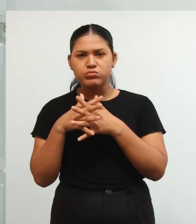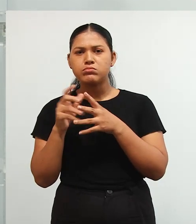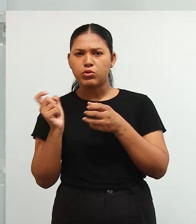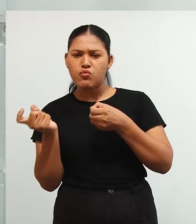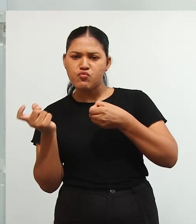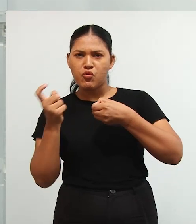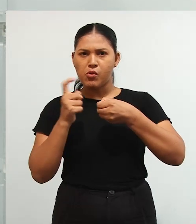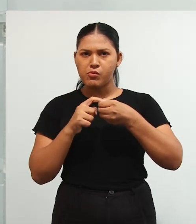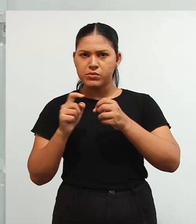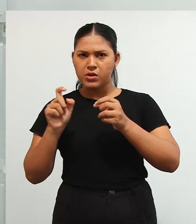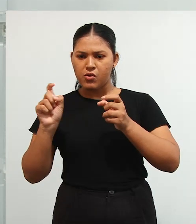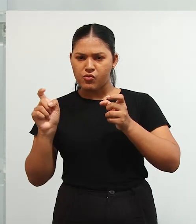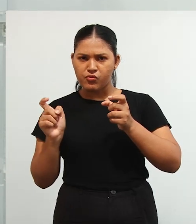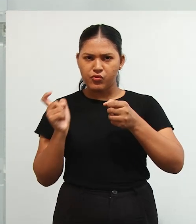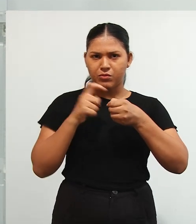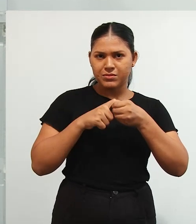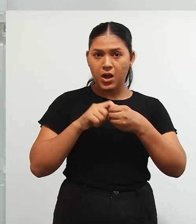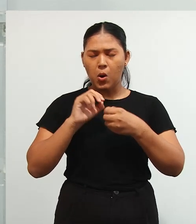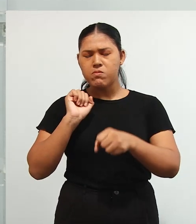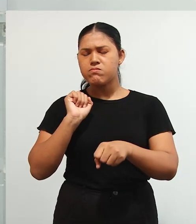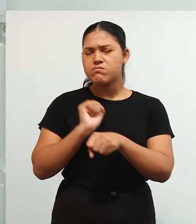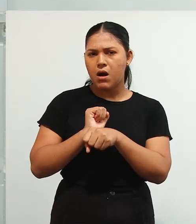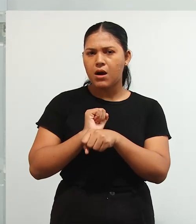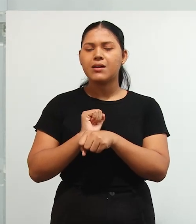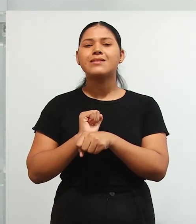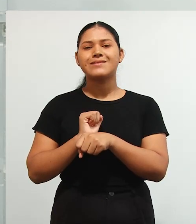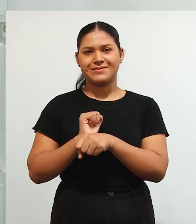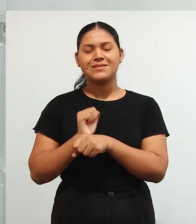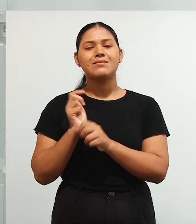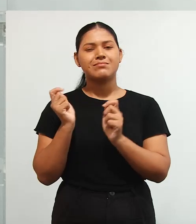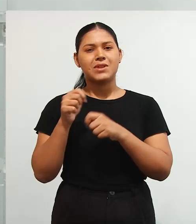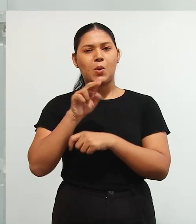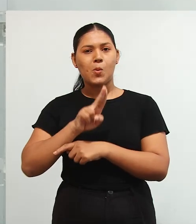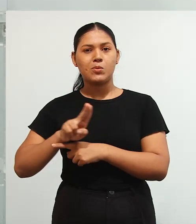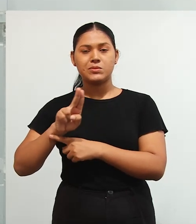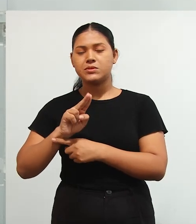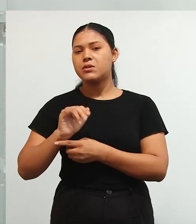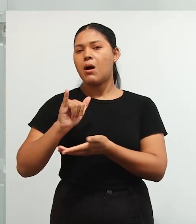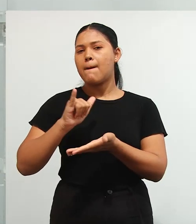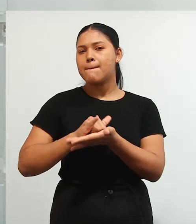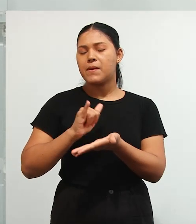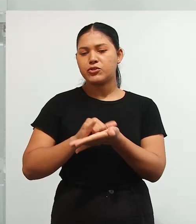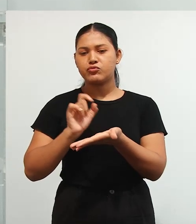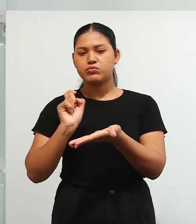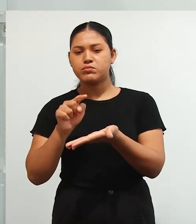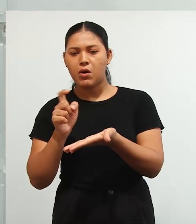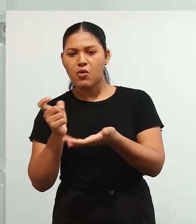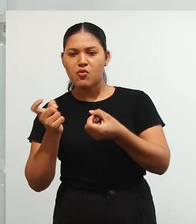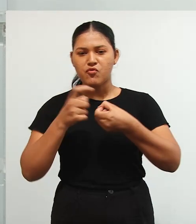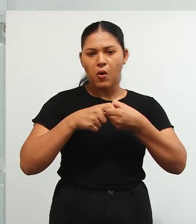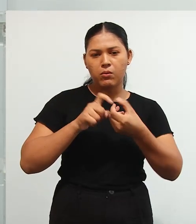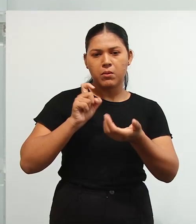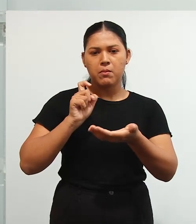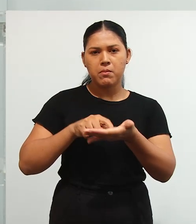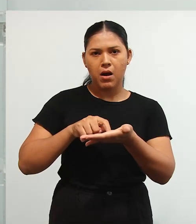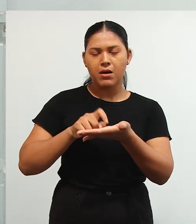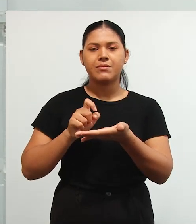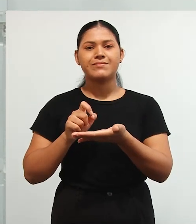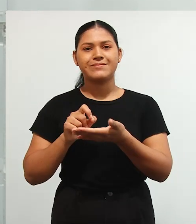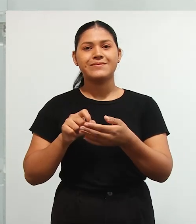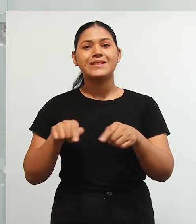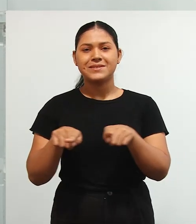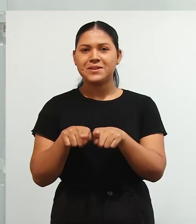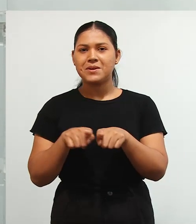né? Vai negociando aí com o seu equipamento para você poder acompanhar essa sequência, vou até